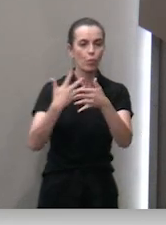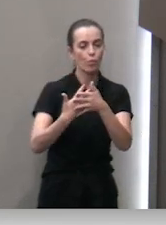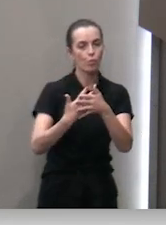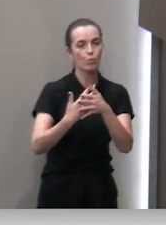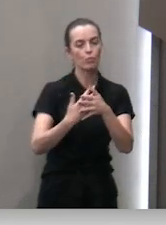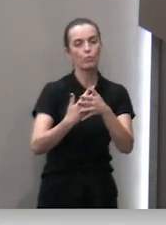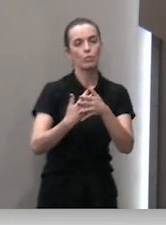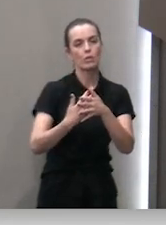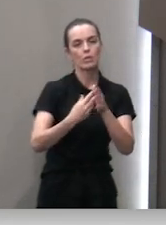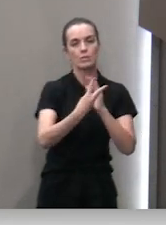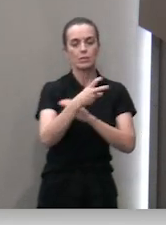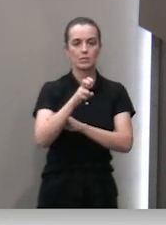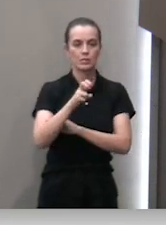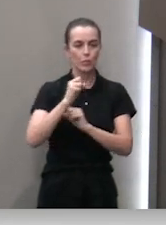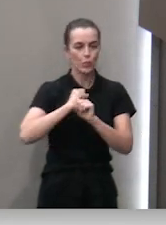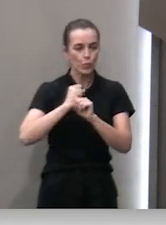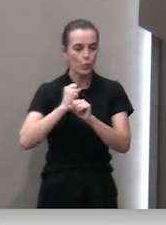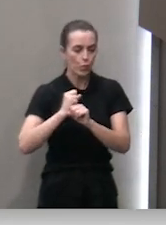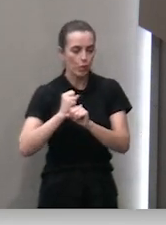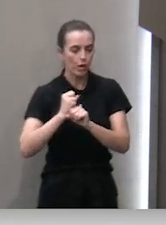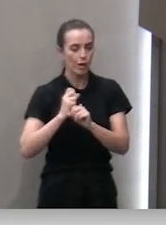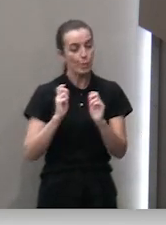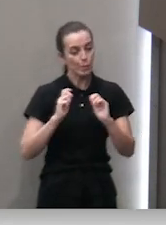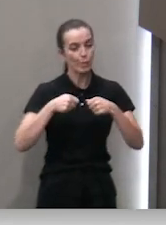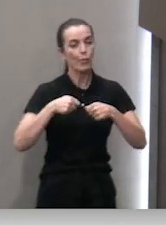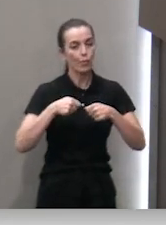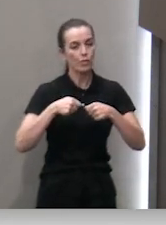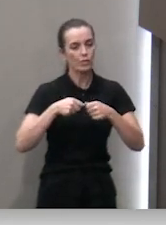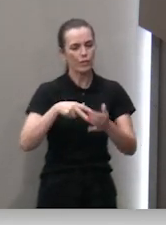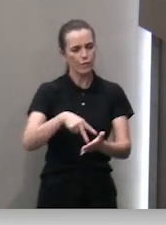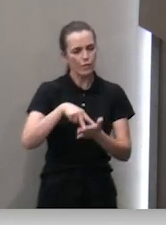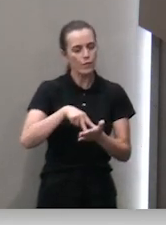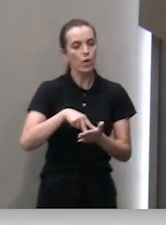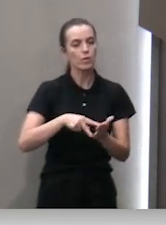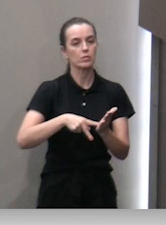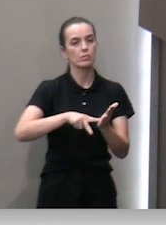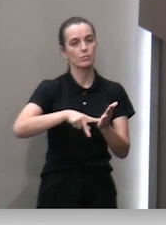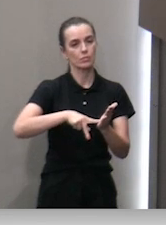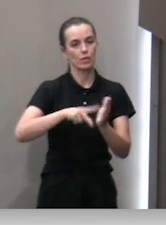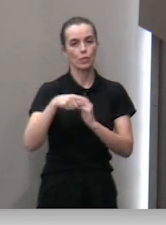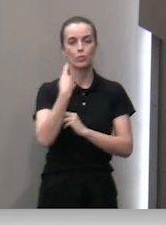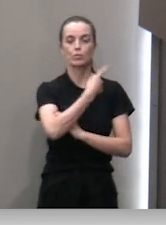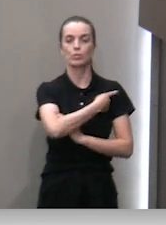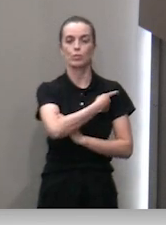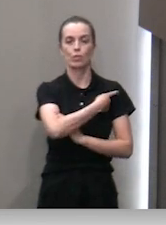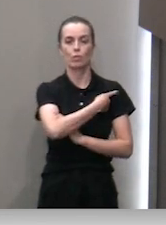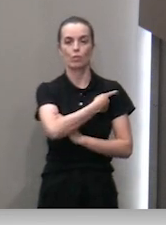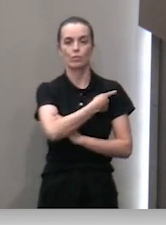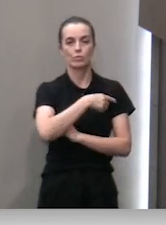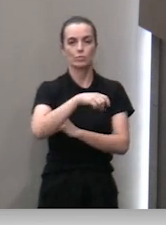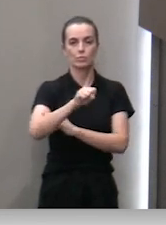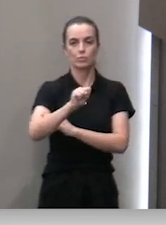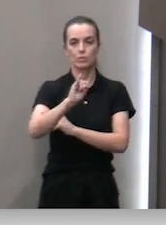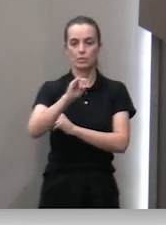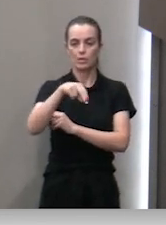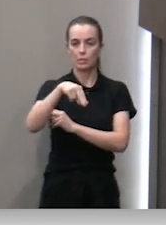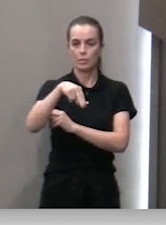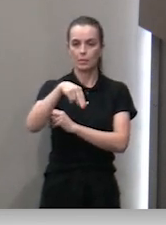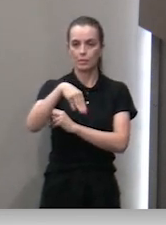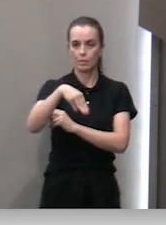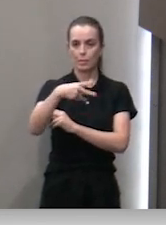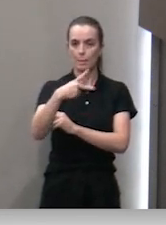o que possibilitou a consolidação do nosso sindicato, do nosso Simpasso, como um dos sindicatos